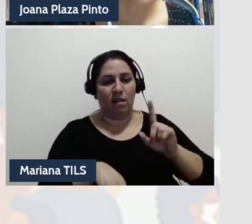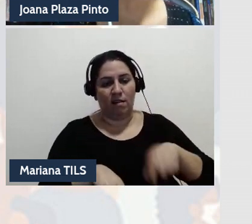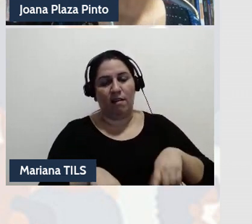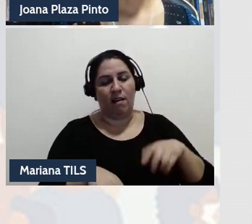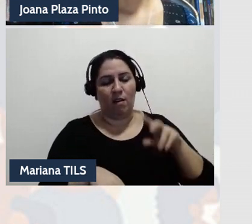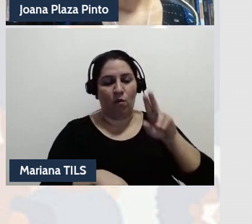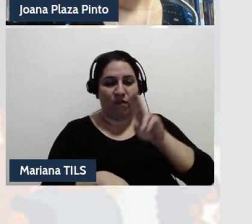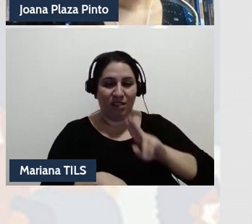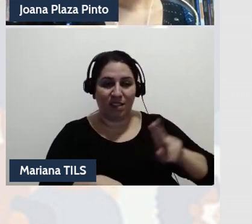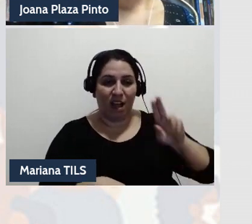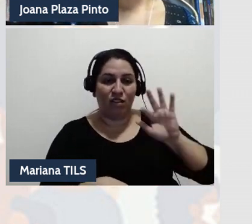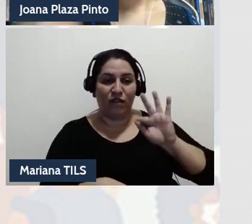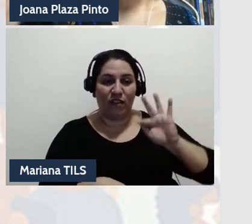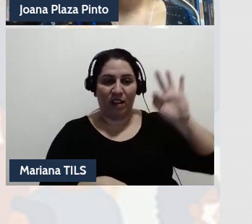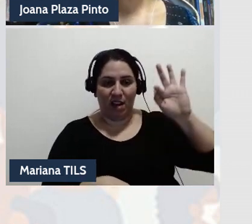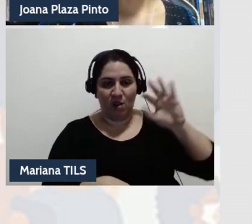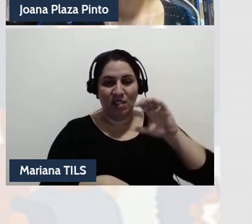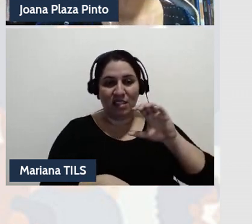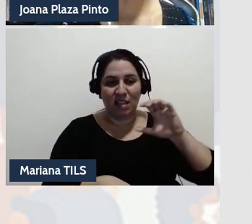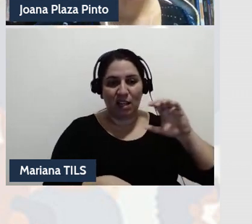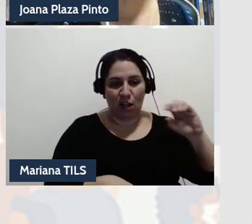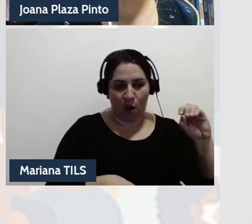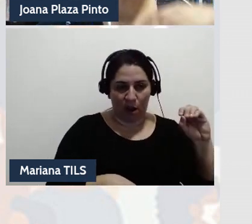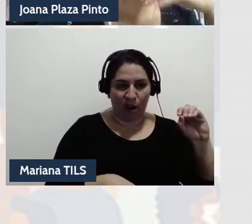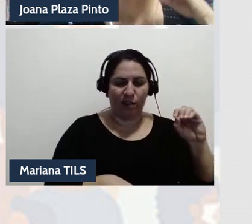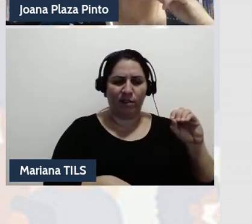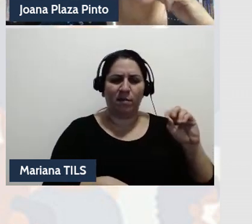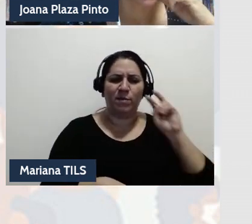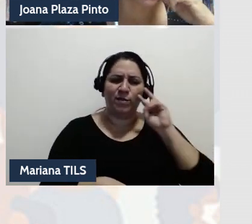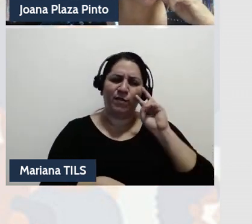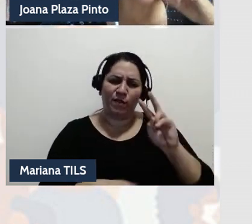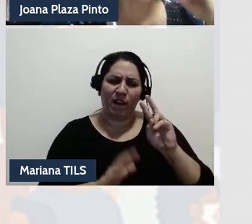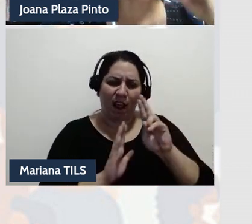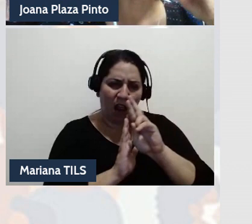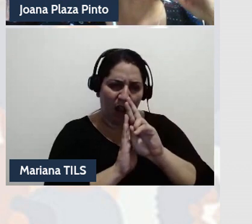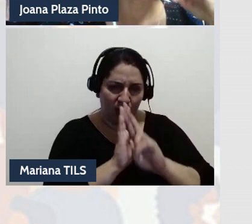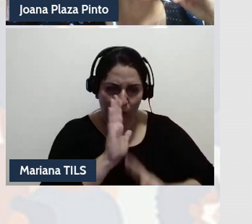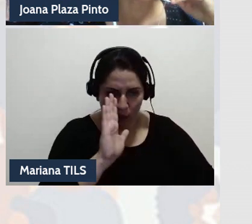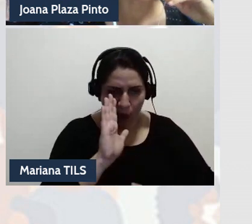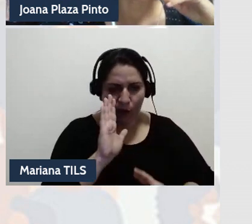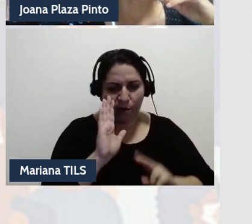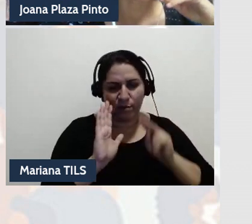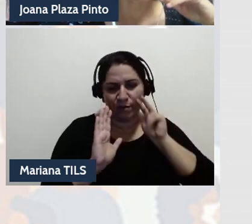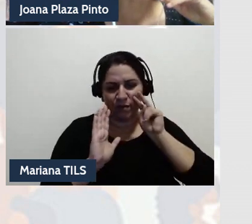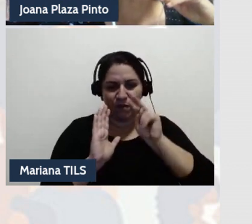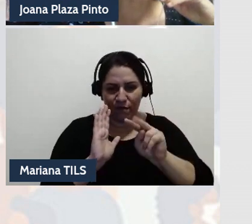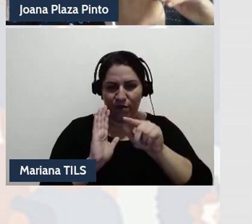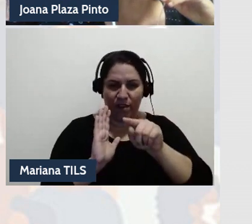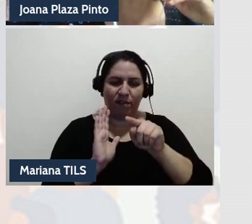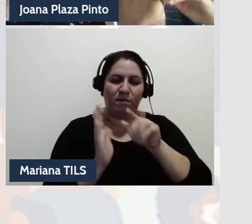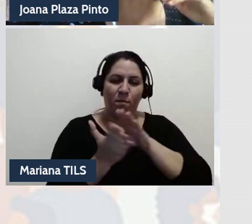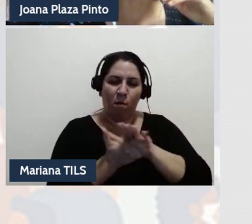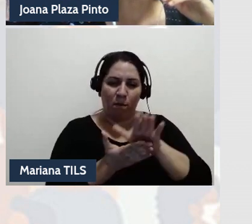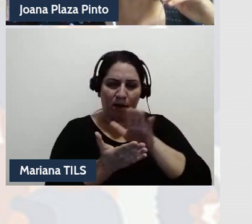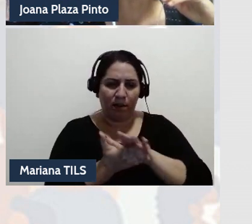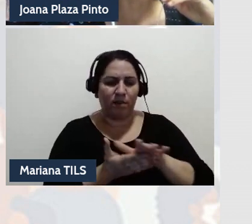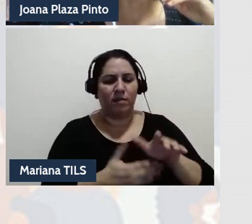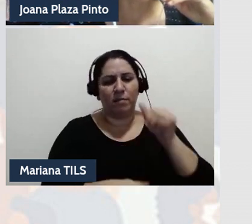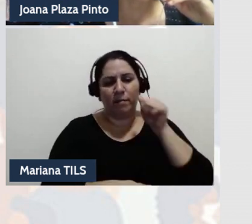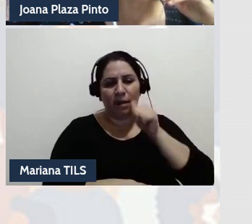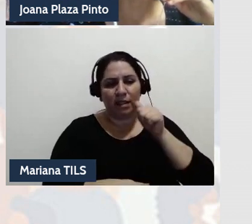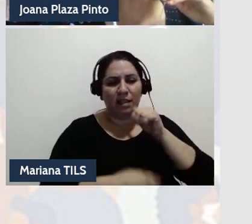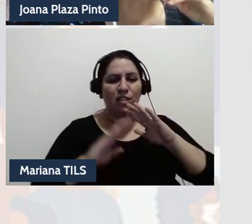Centro-Oeste. Mas, quando eu olho o relatório sobre meninas na educação